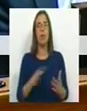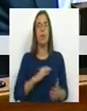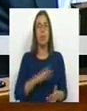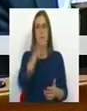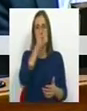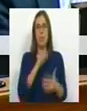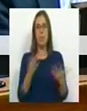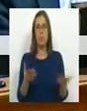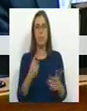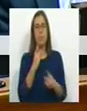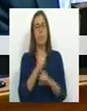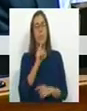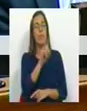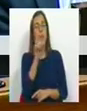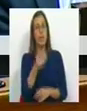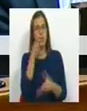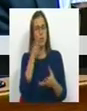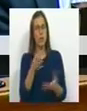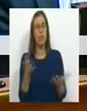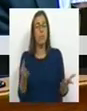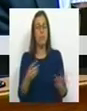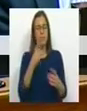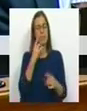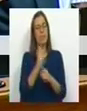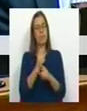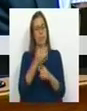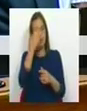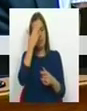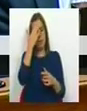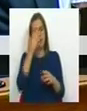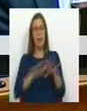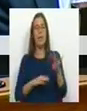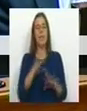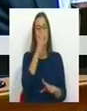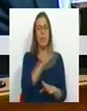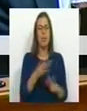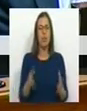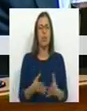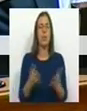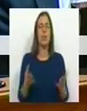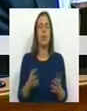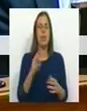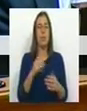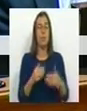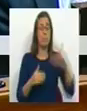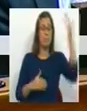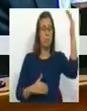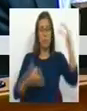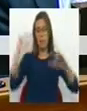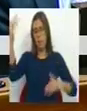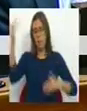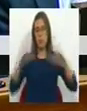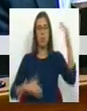Ministro, sentando a questão e na tal ideia, previsão, execução, ora para cima, ora para